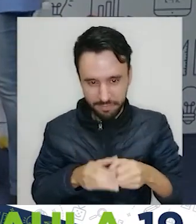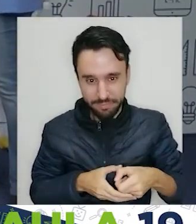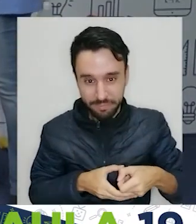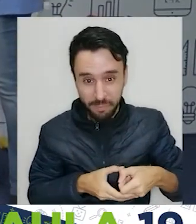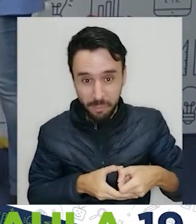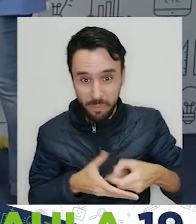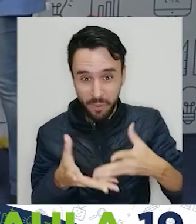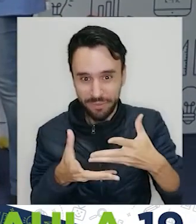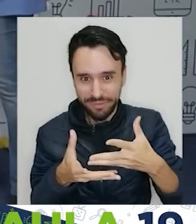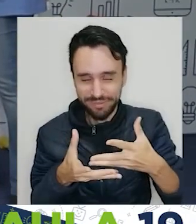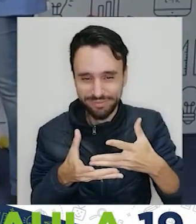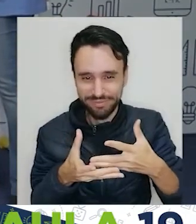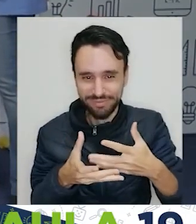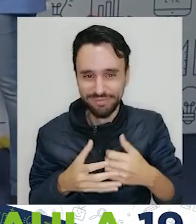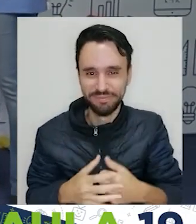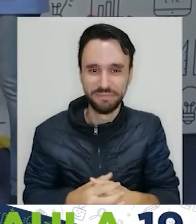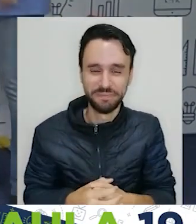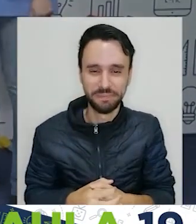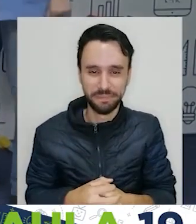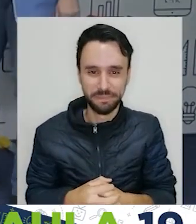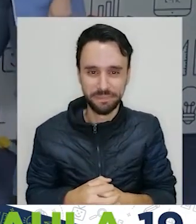Vamos lá.